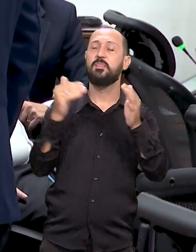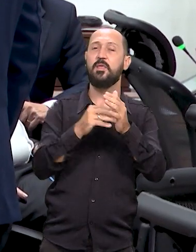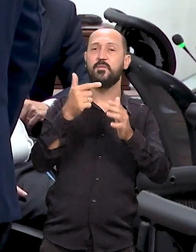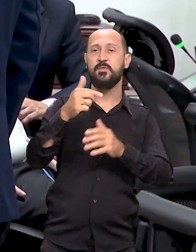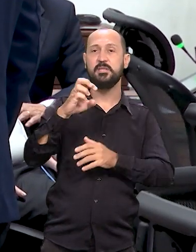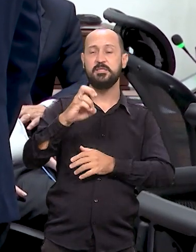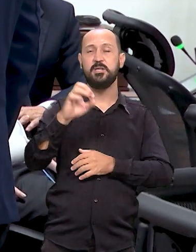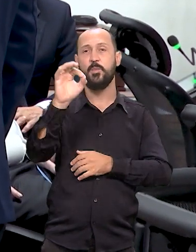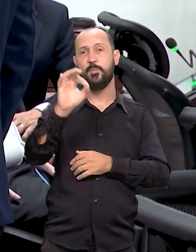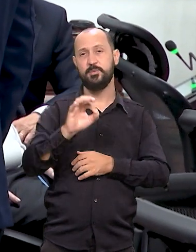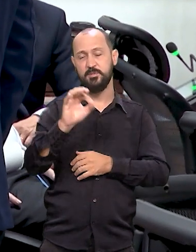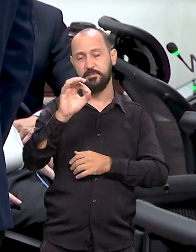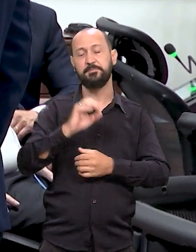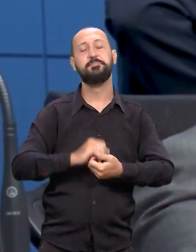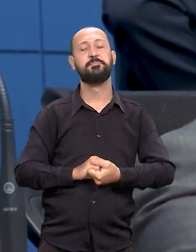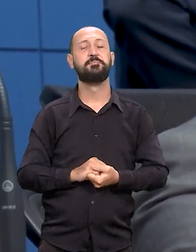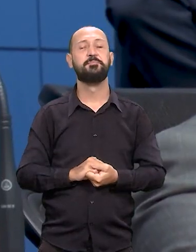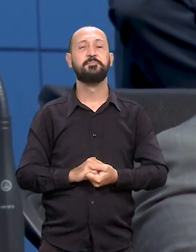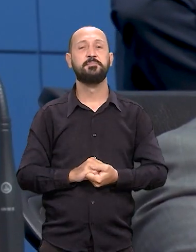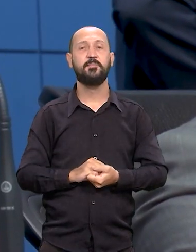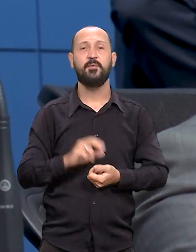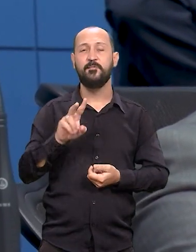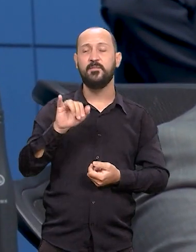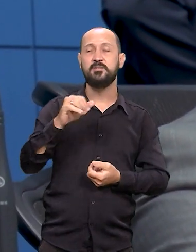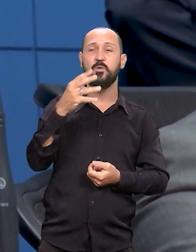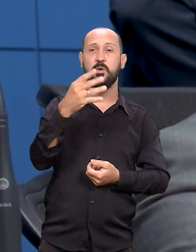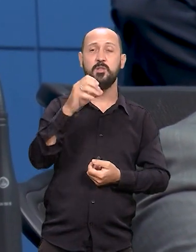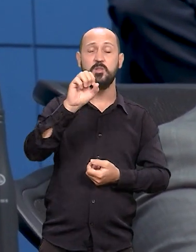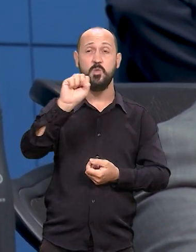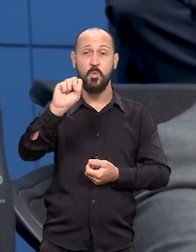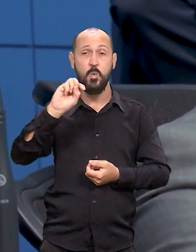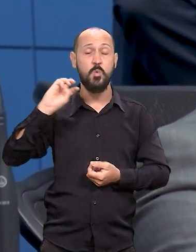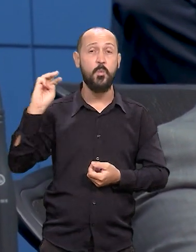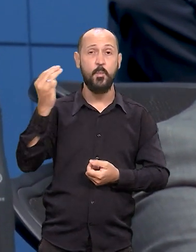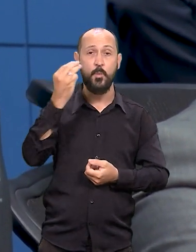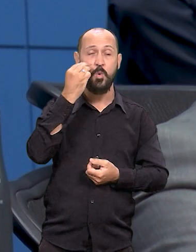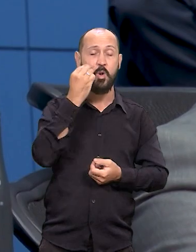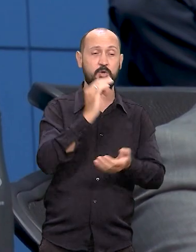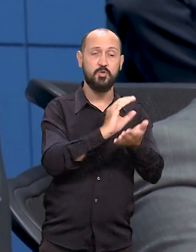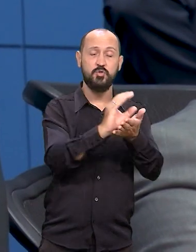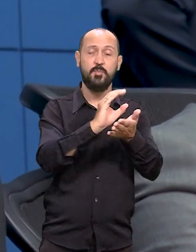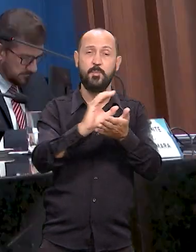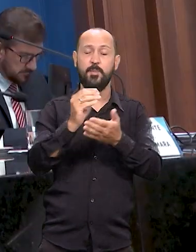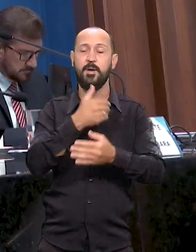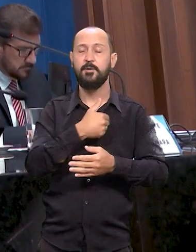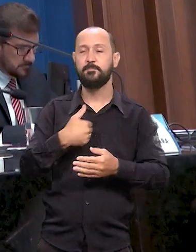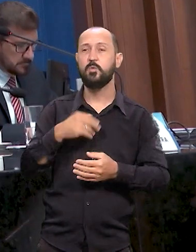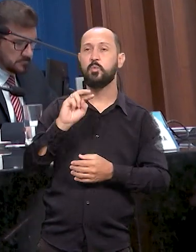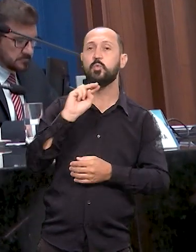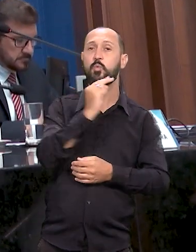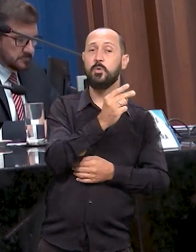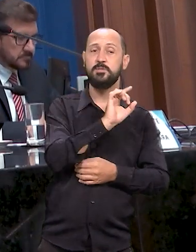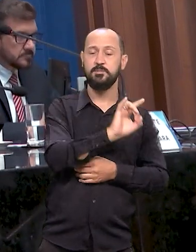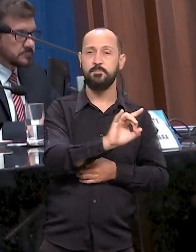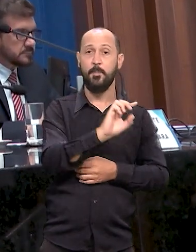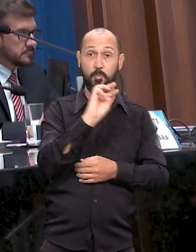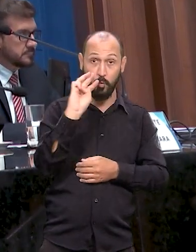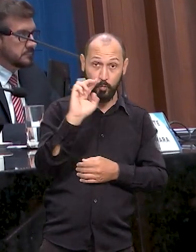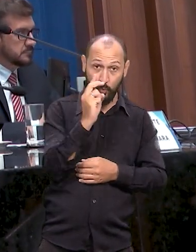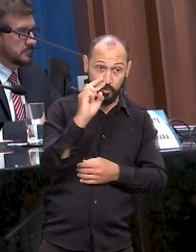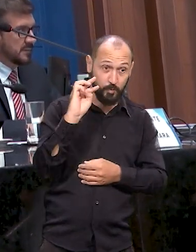até 25%. Serão 72 milhões de reais em emendas parlamentares, sendo 3 milhões